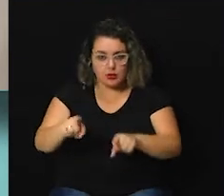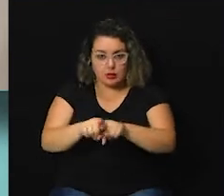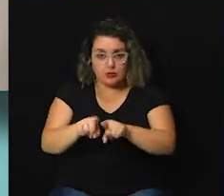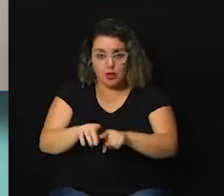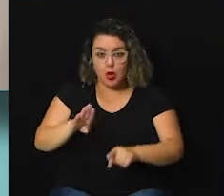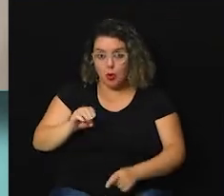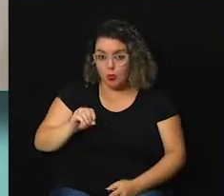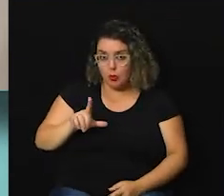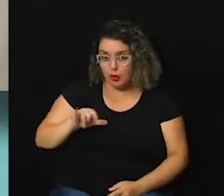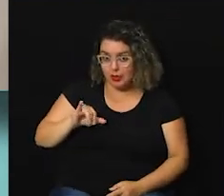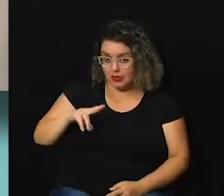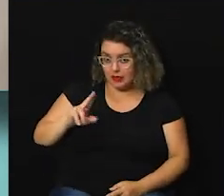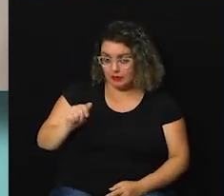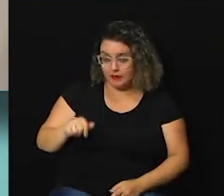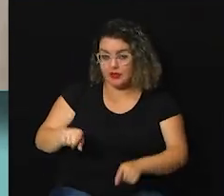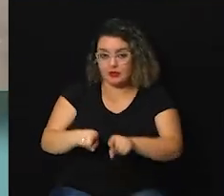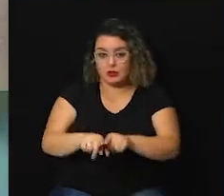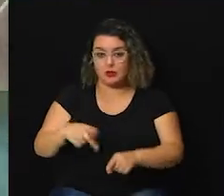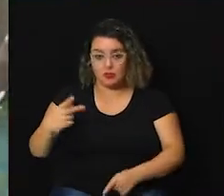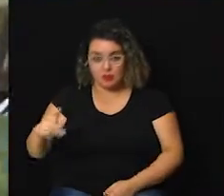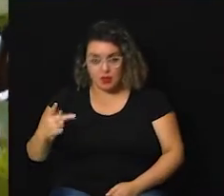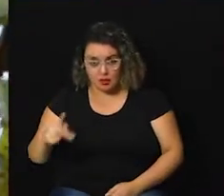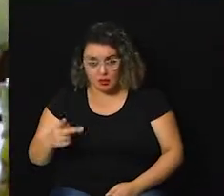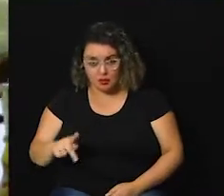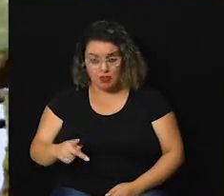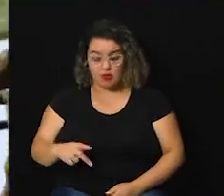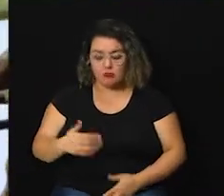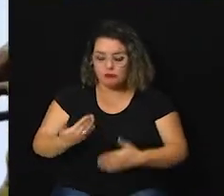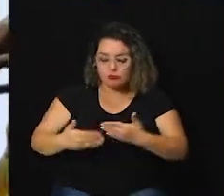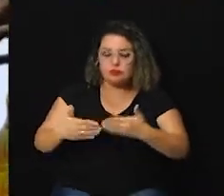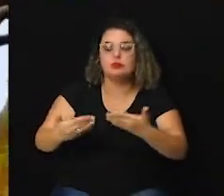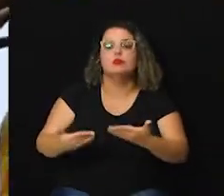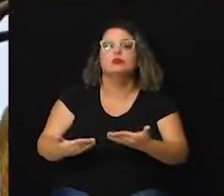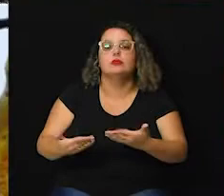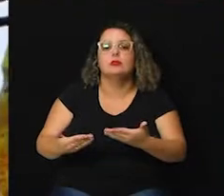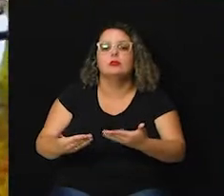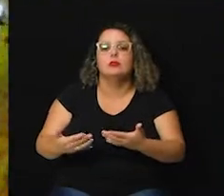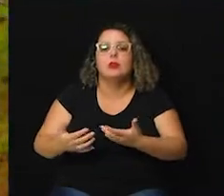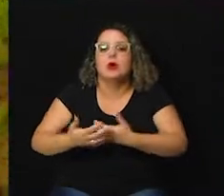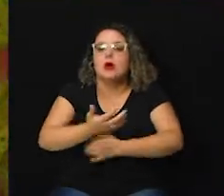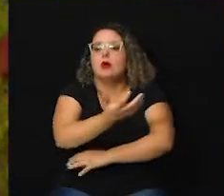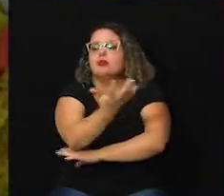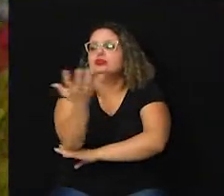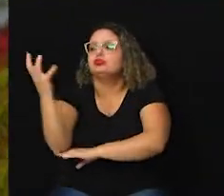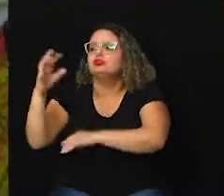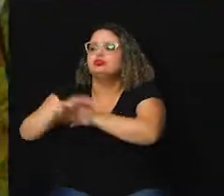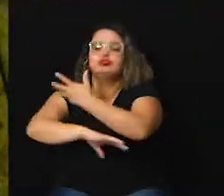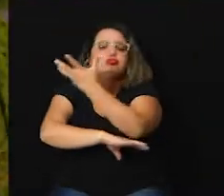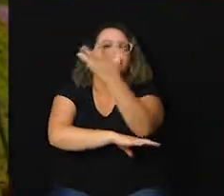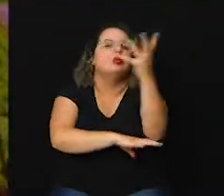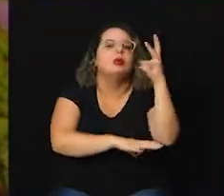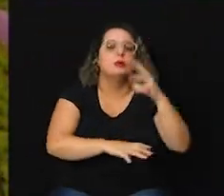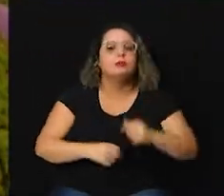também na Bolívia e no Paraguai, e ela se reproduz em cavidades arbóreas. São